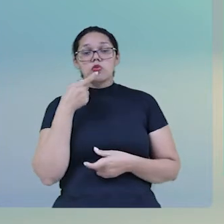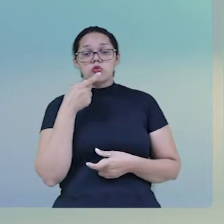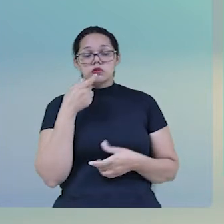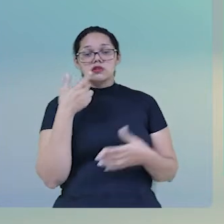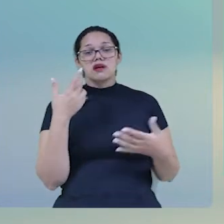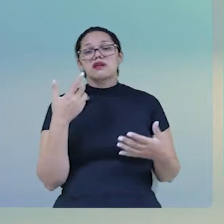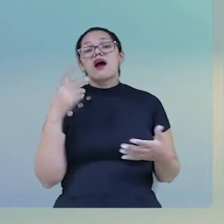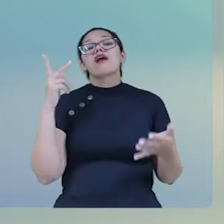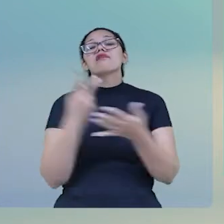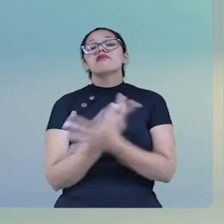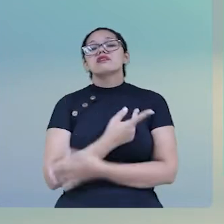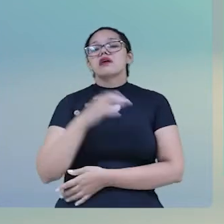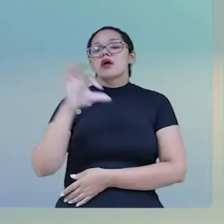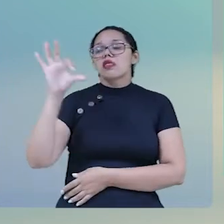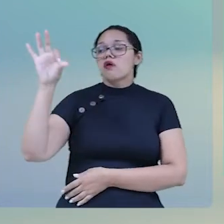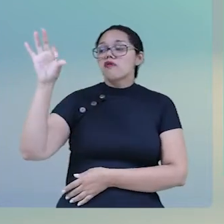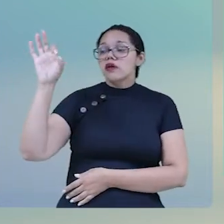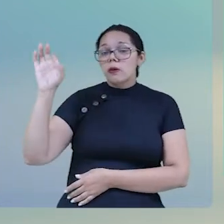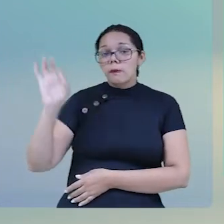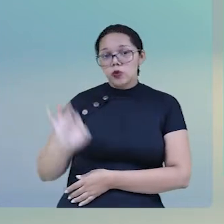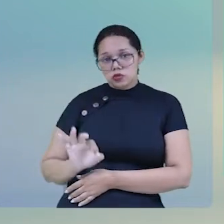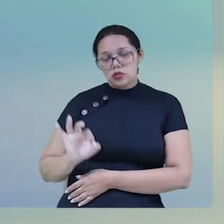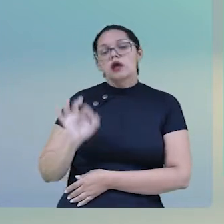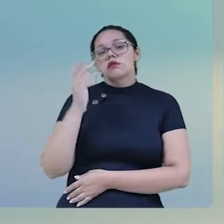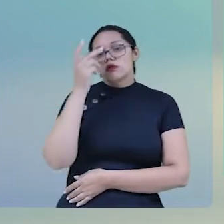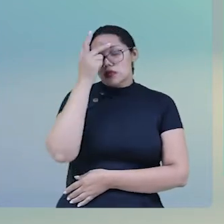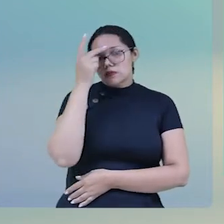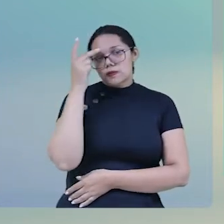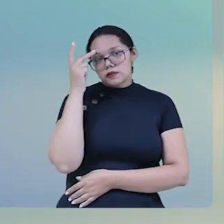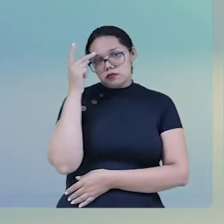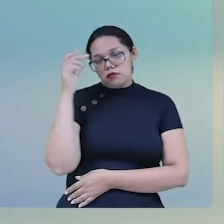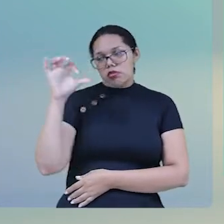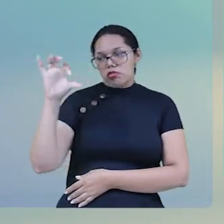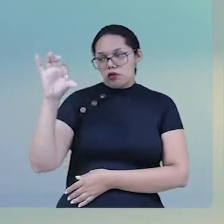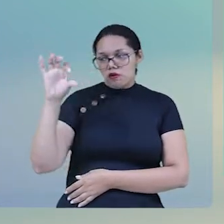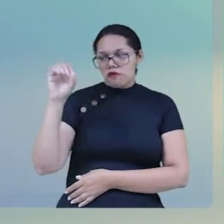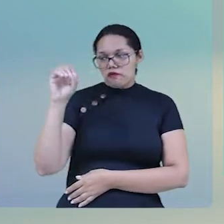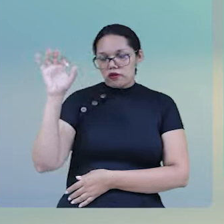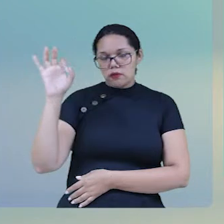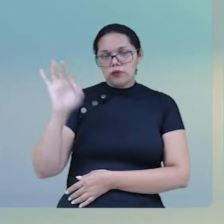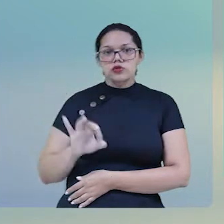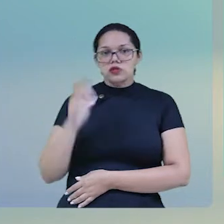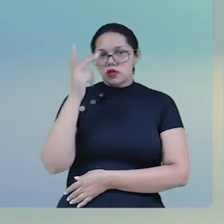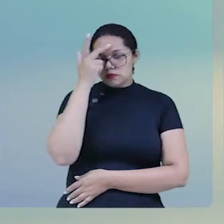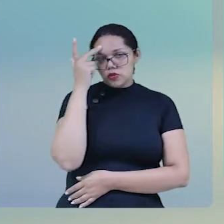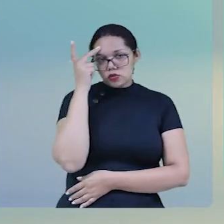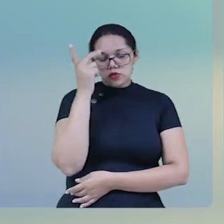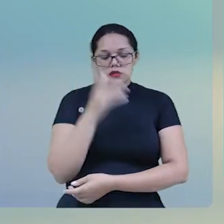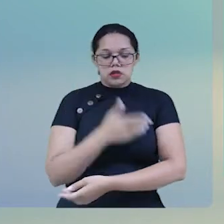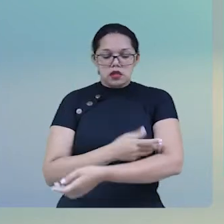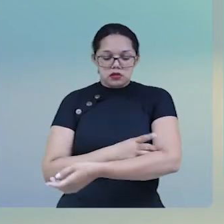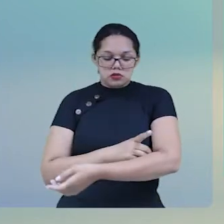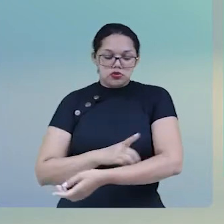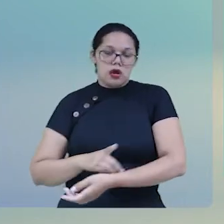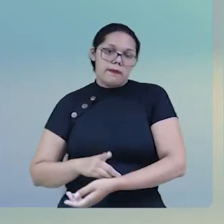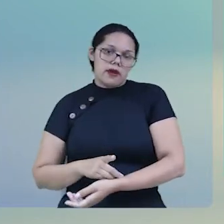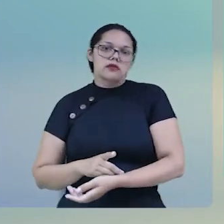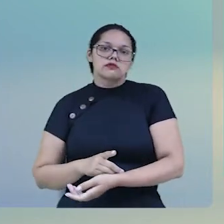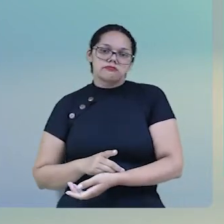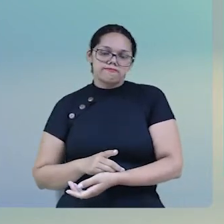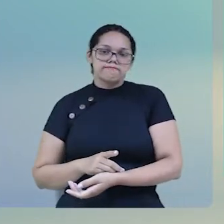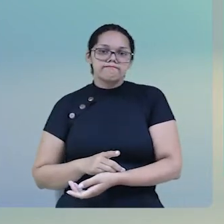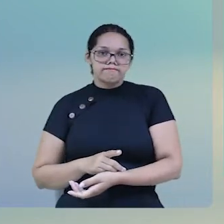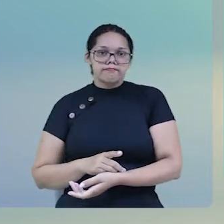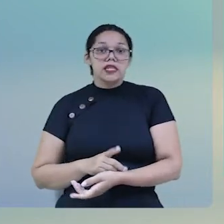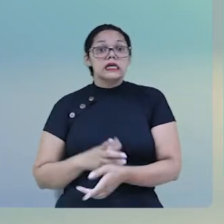com 90% das pessoas que são diabéticas. Ou seja, a população diabética tem